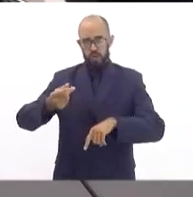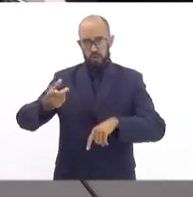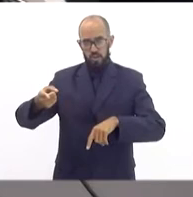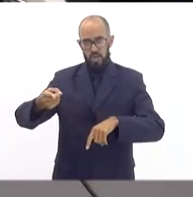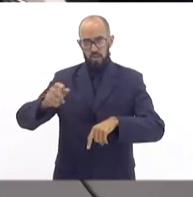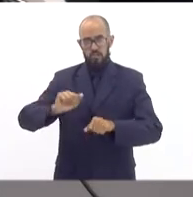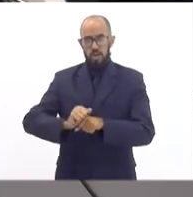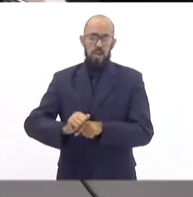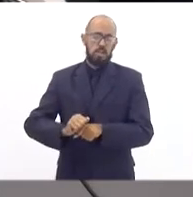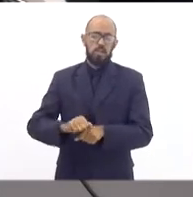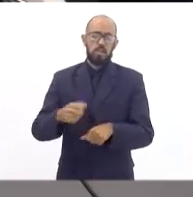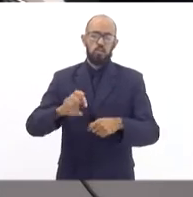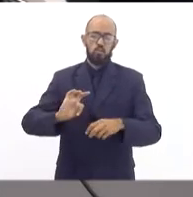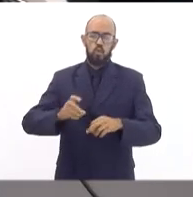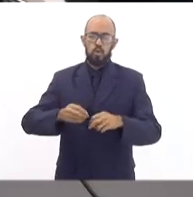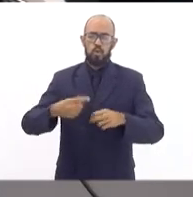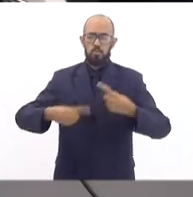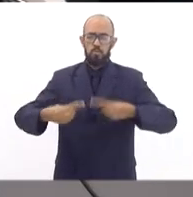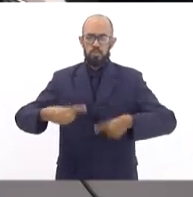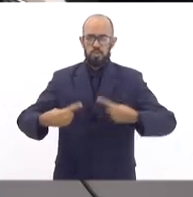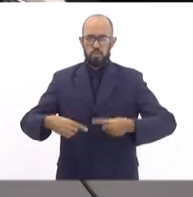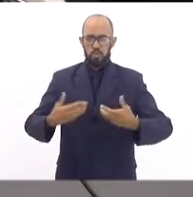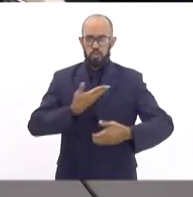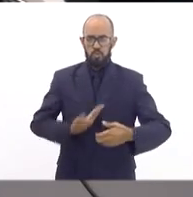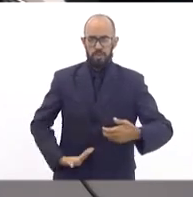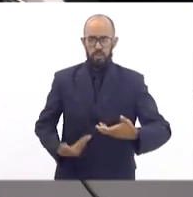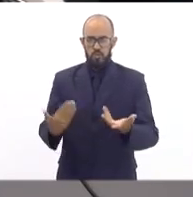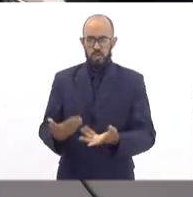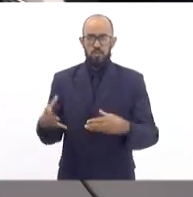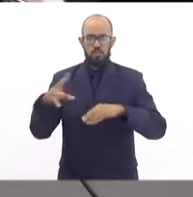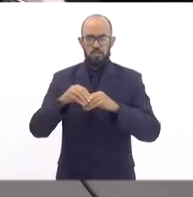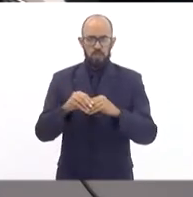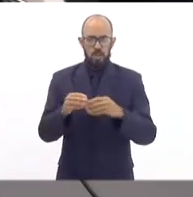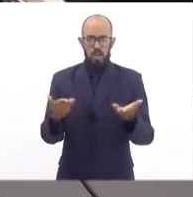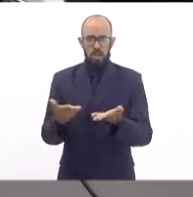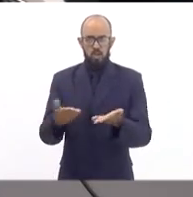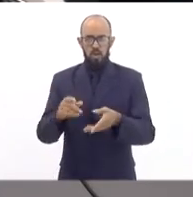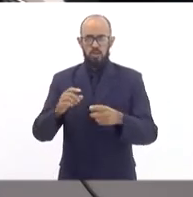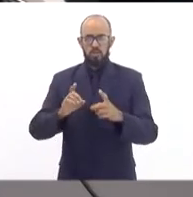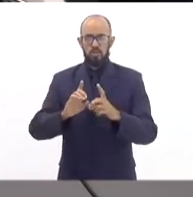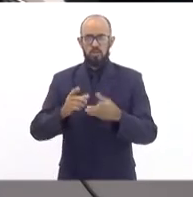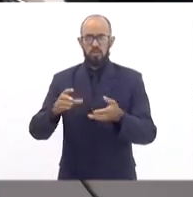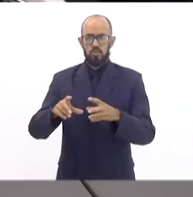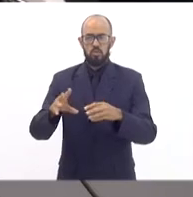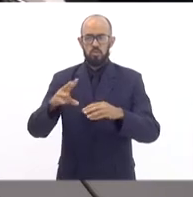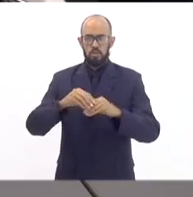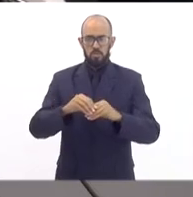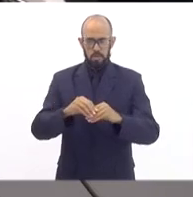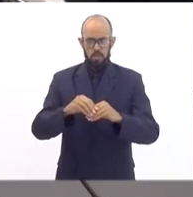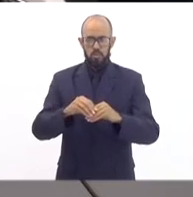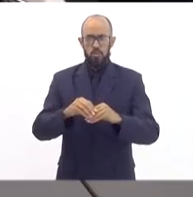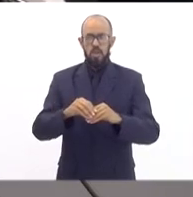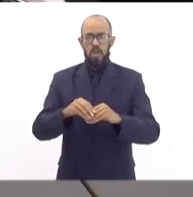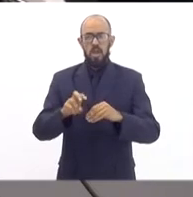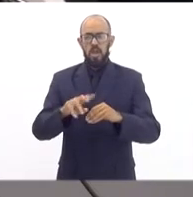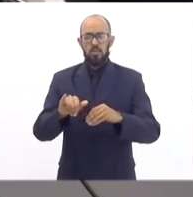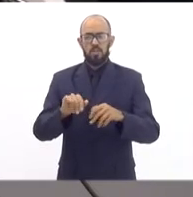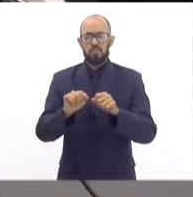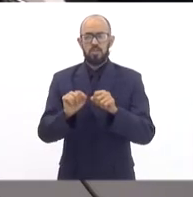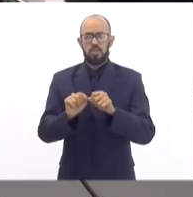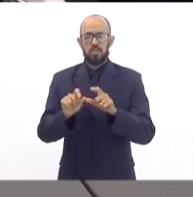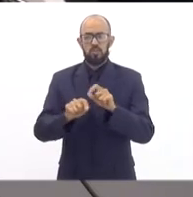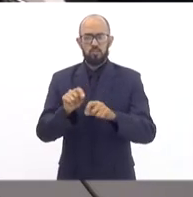a política tarifária que o governo quer implementar agora com esse novo aditivo em discussão, ela vai envolver